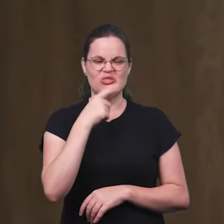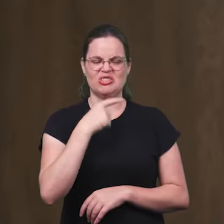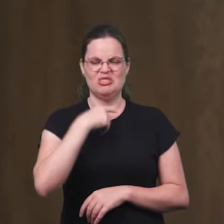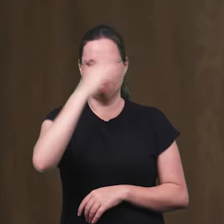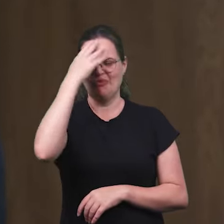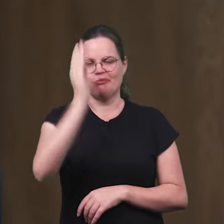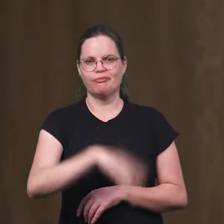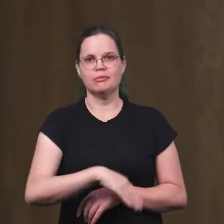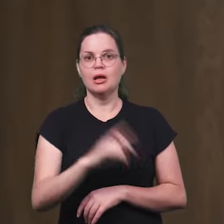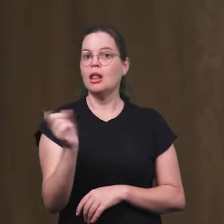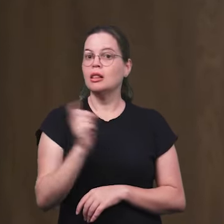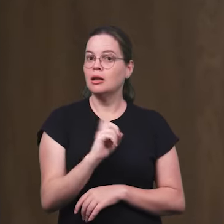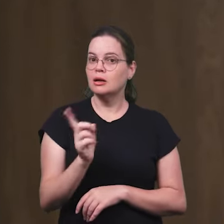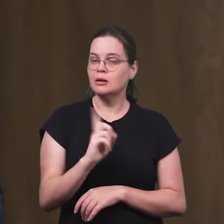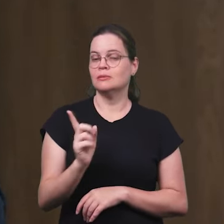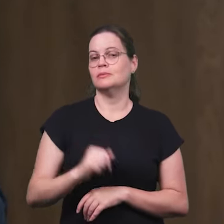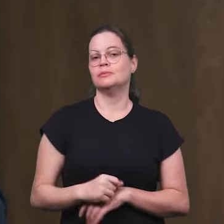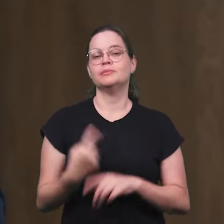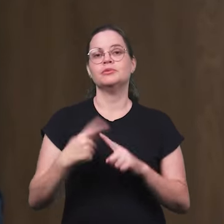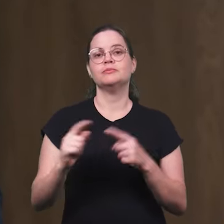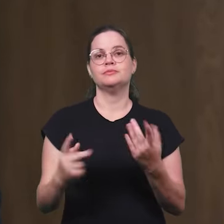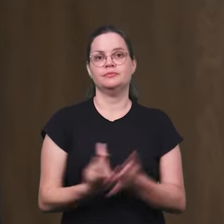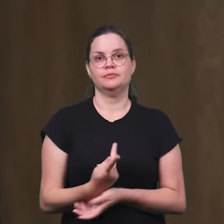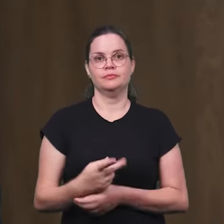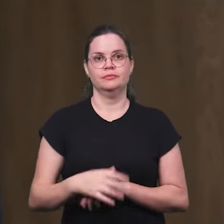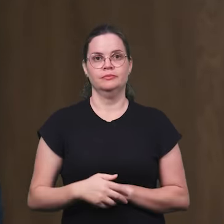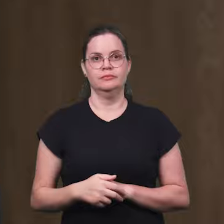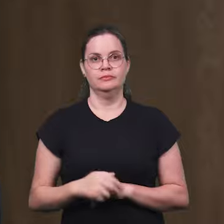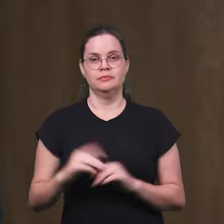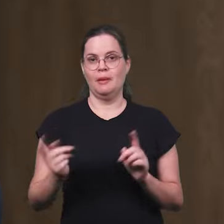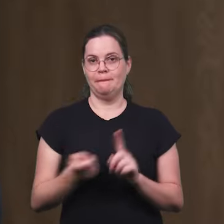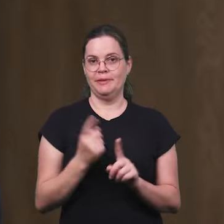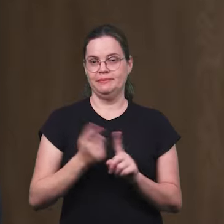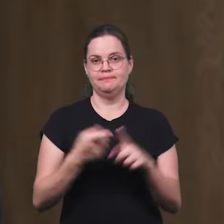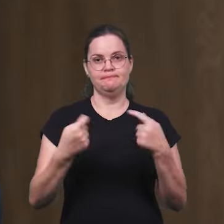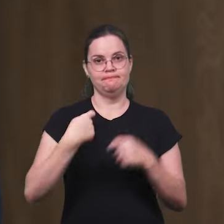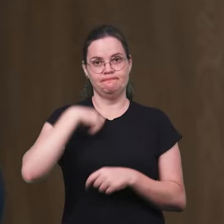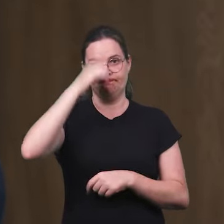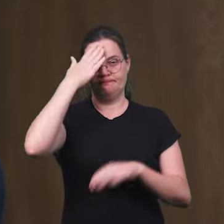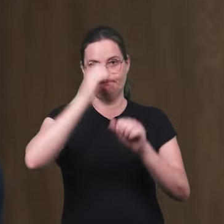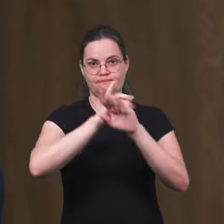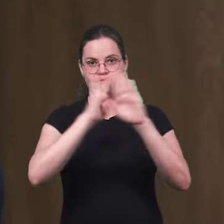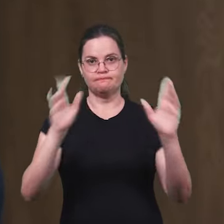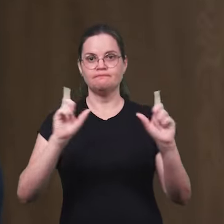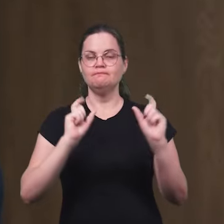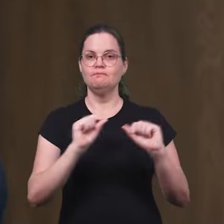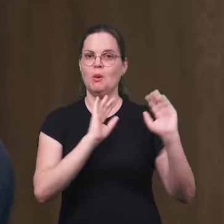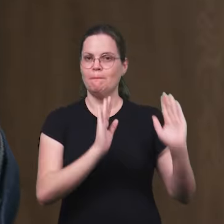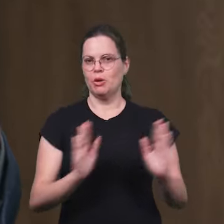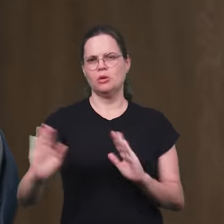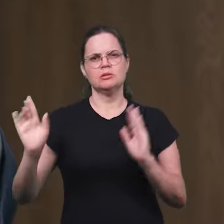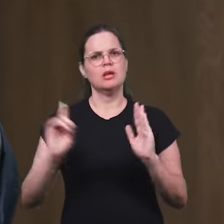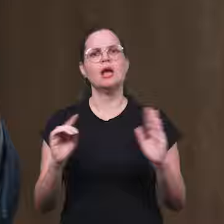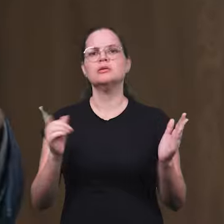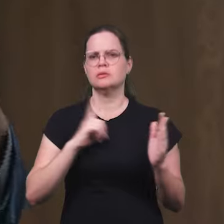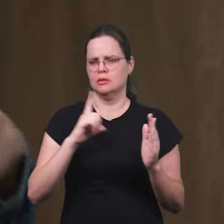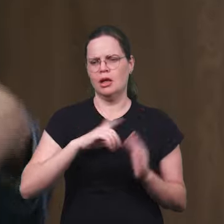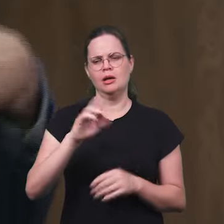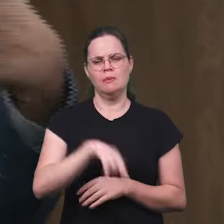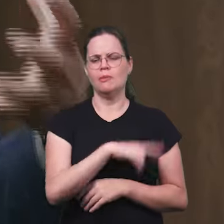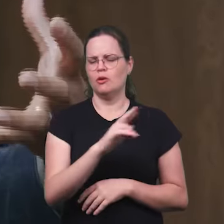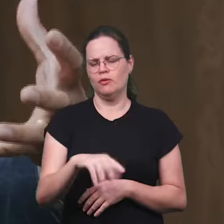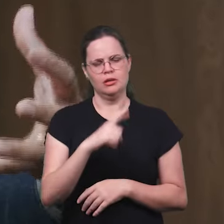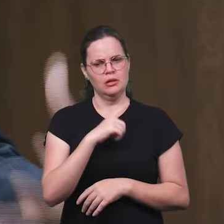primeiramente, entender que faz parte do processo, a reprovação. Esse processo também te